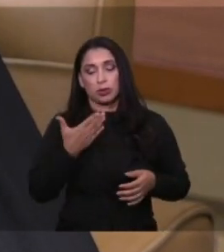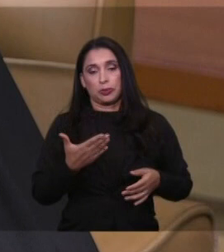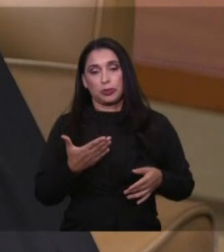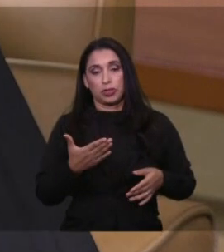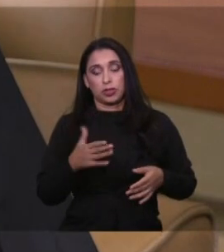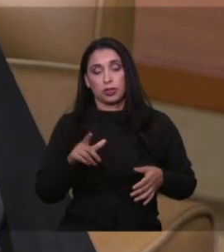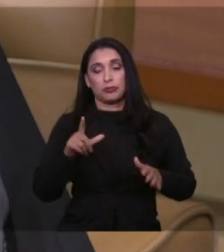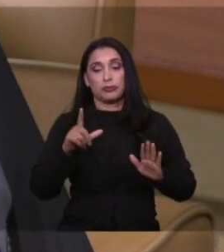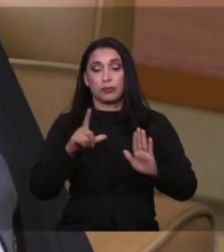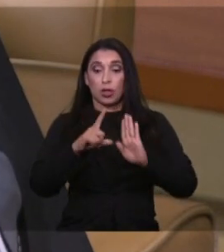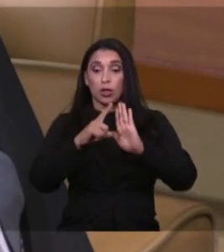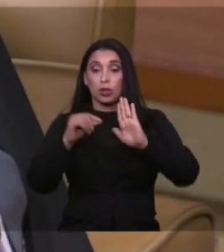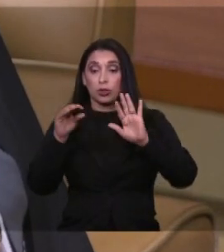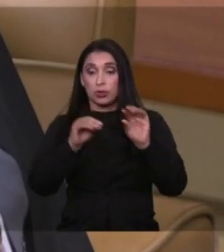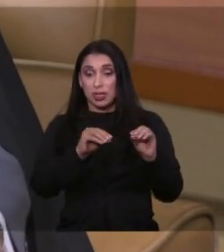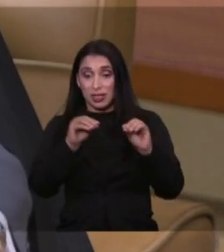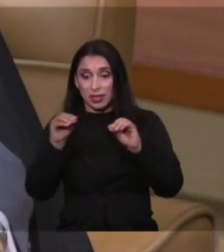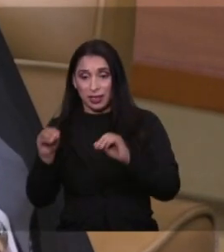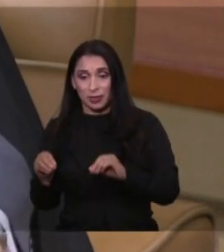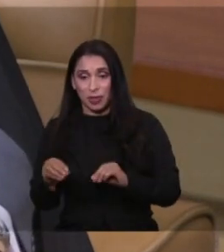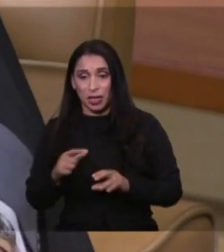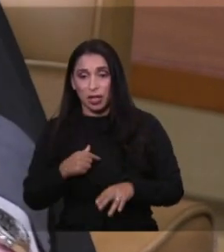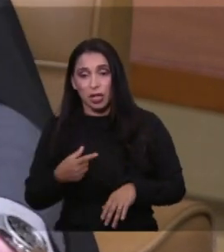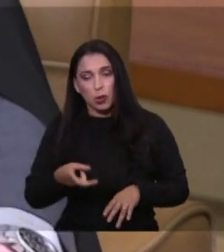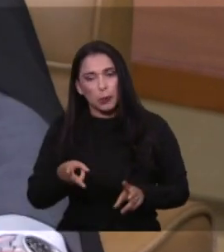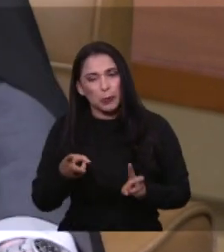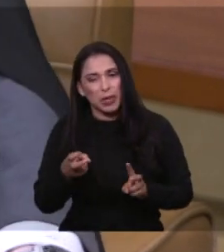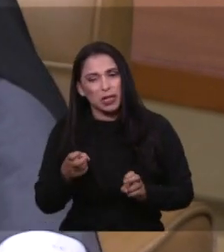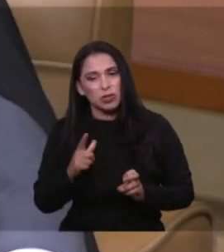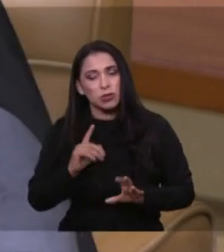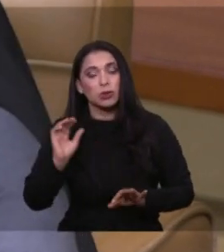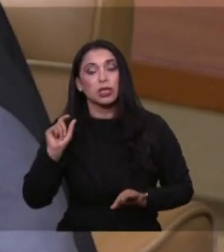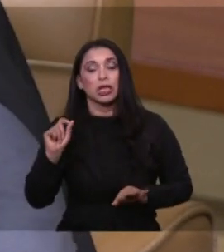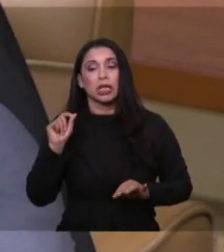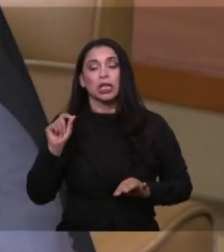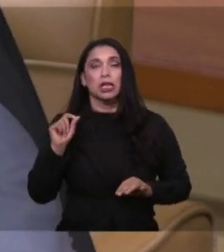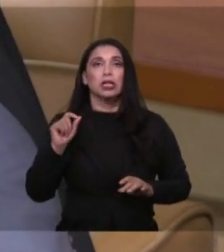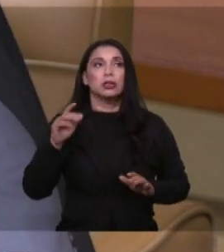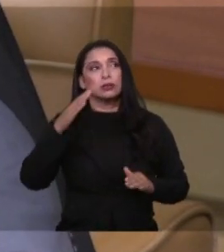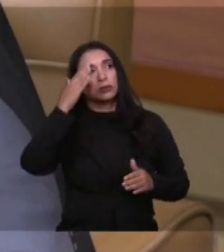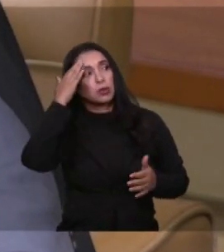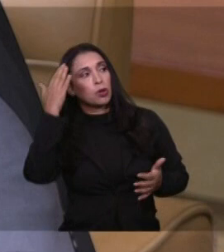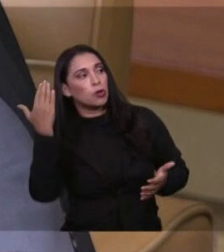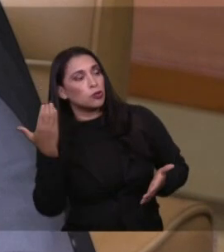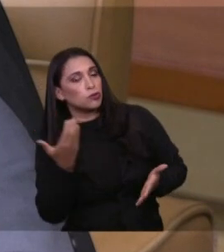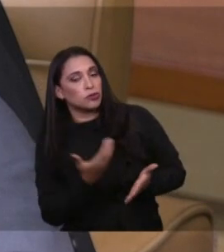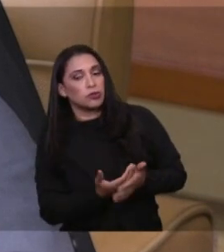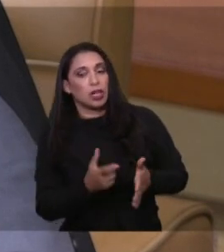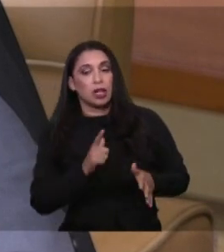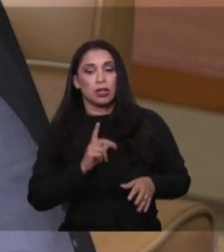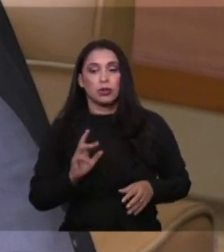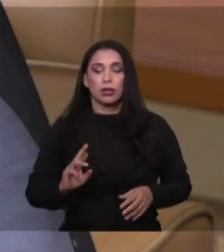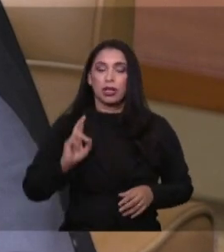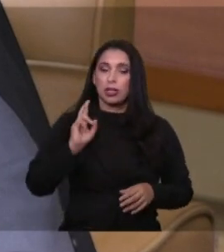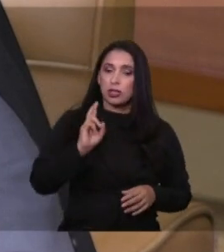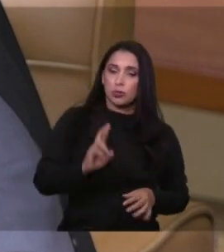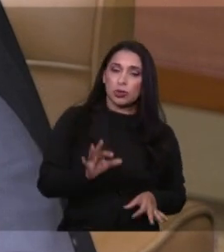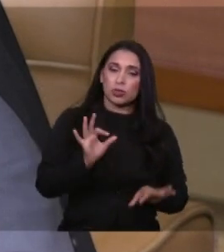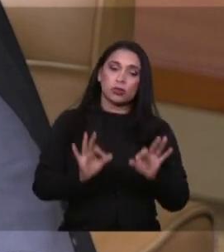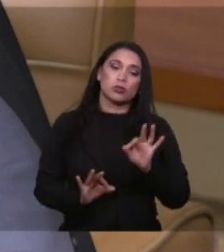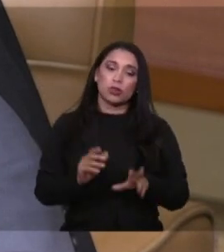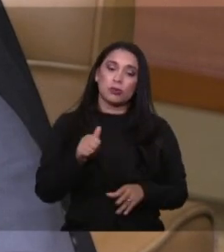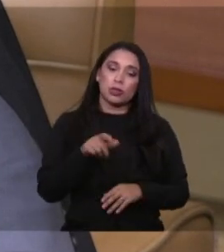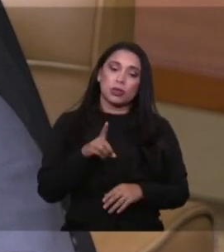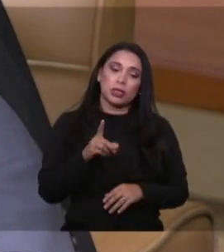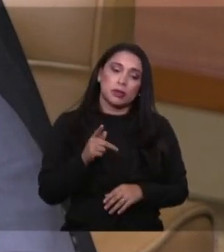destaque. Parece-me, efetivamente, que aqueles que confiaram no resultado do julgamento da